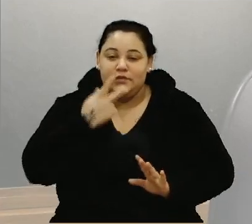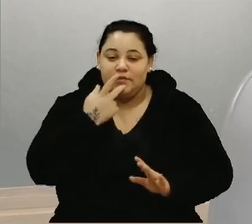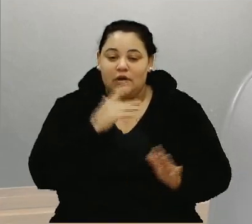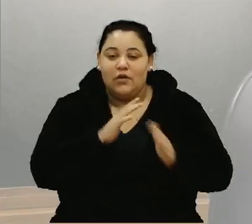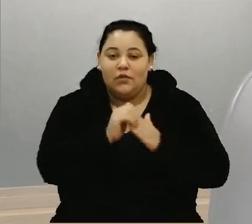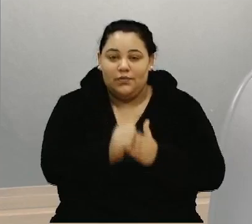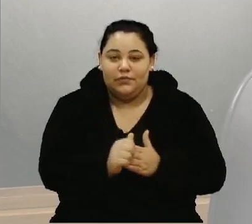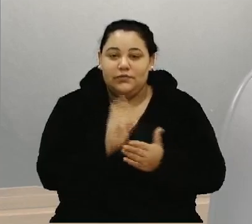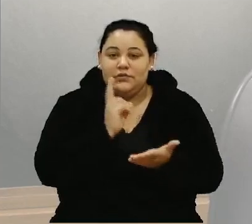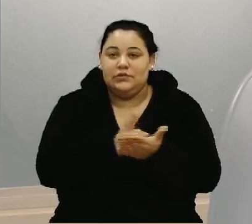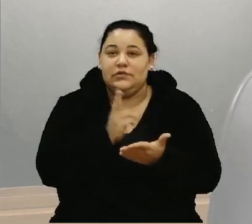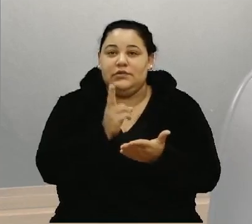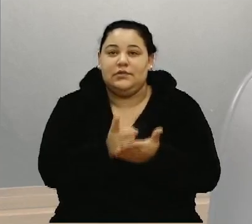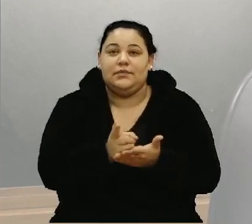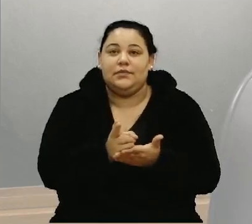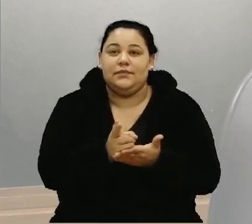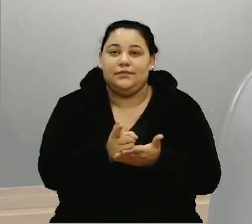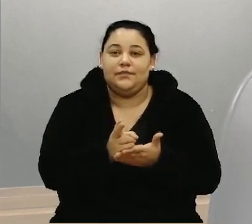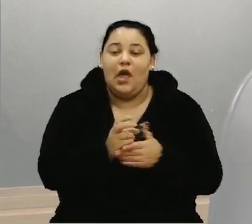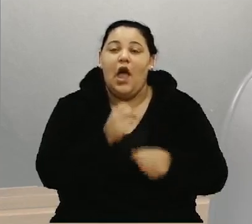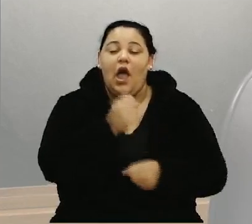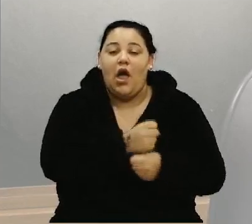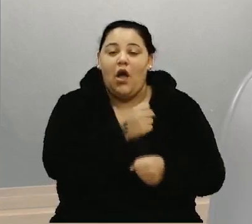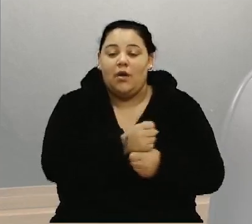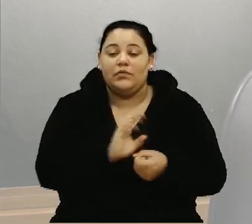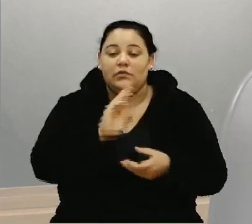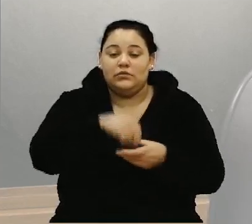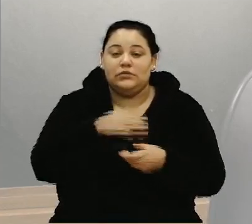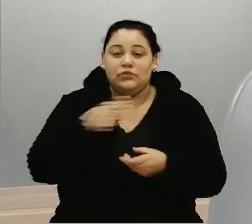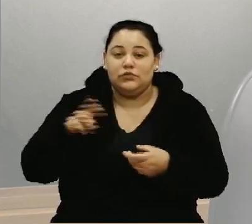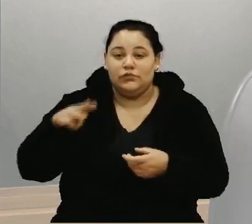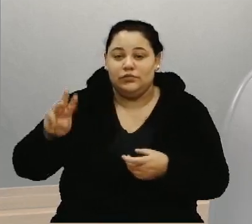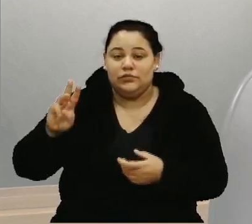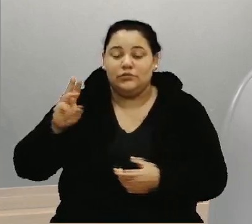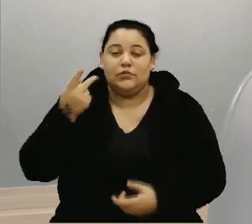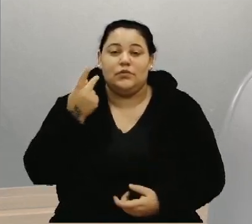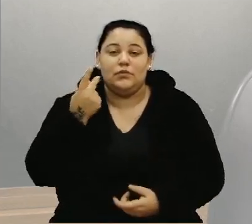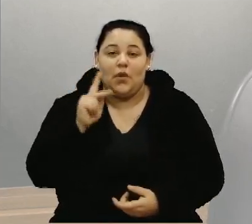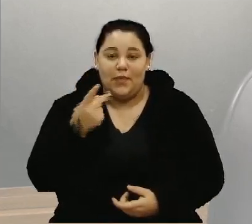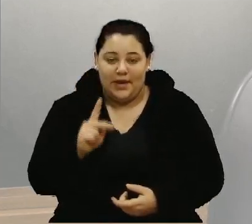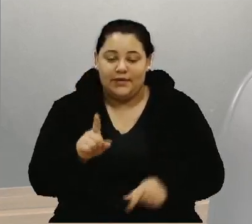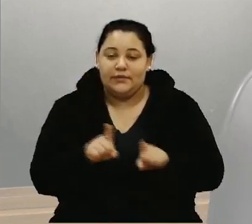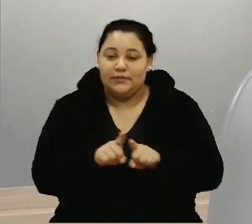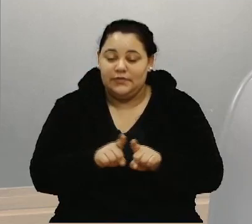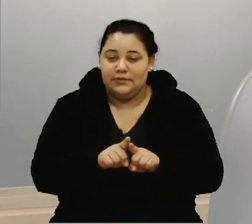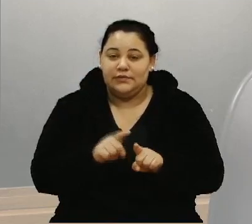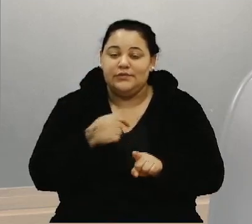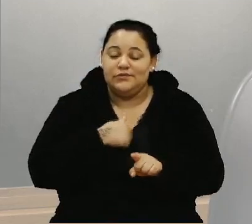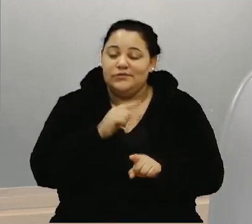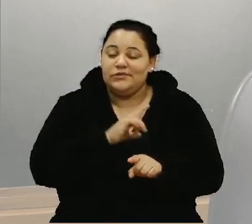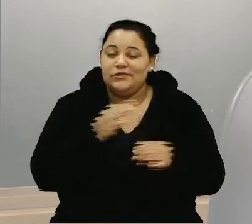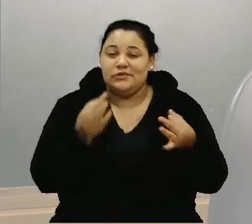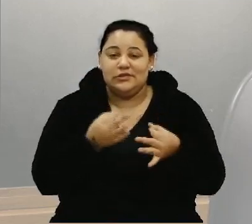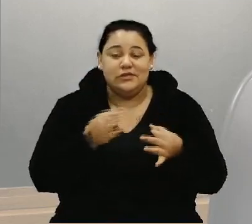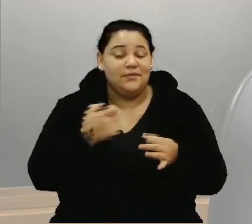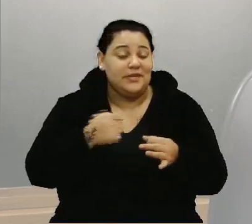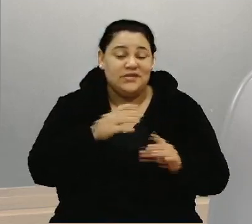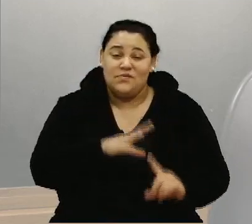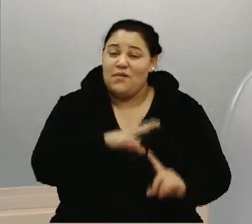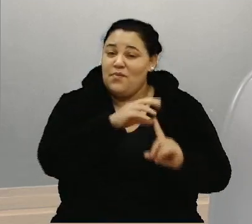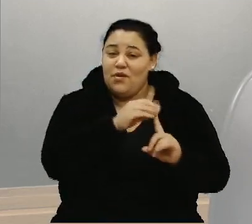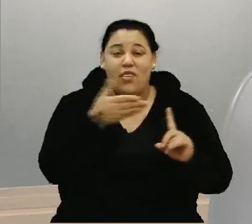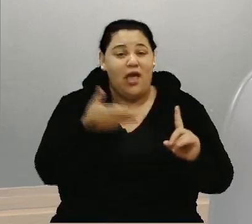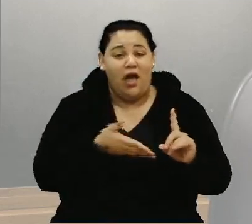obras no Virvi, tanto a questão do Pompeia, e, sem dúvida, tem que ser uma prioridade